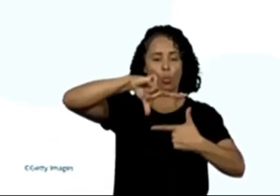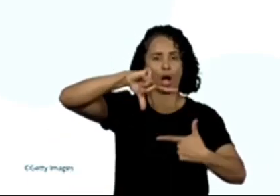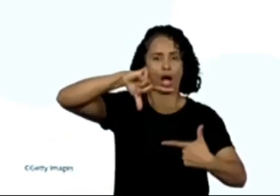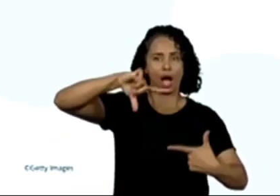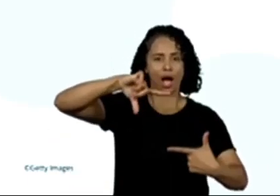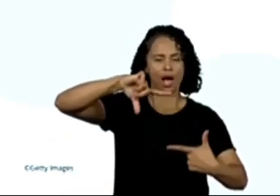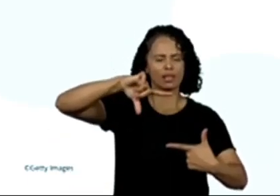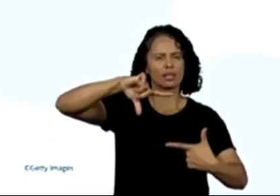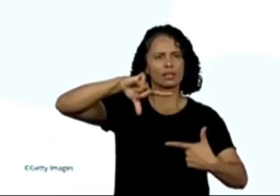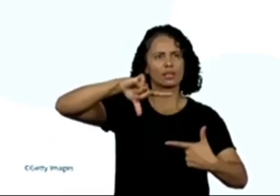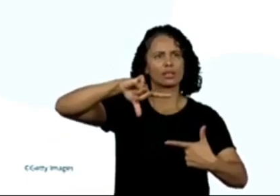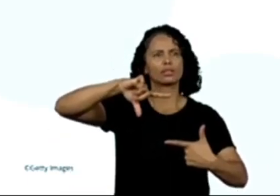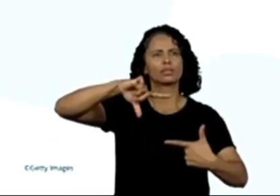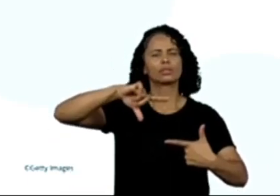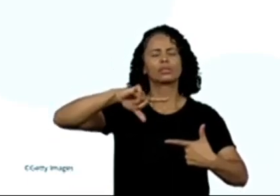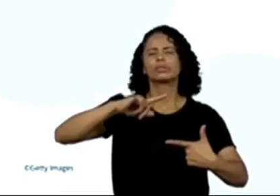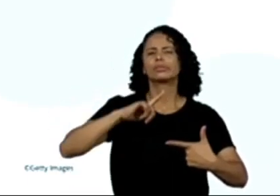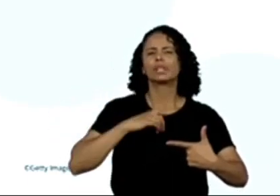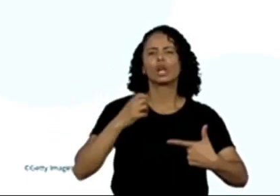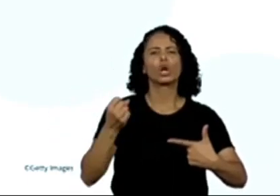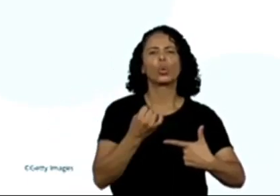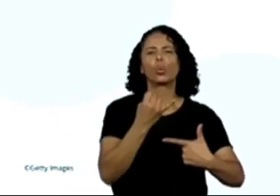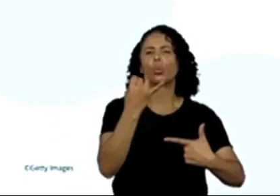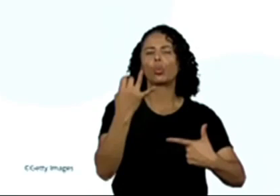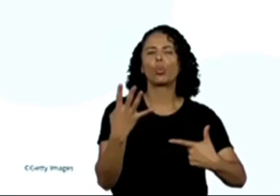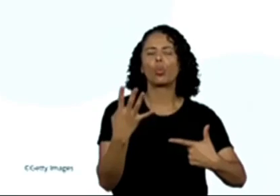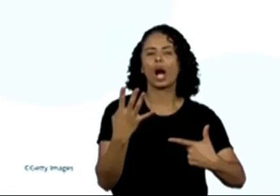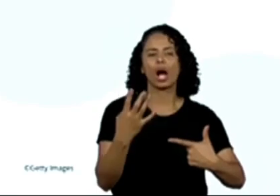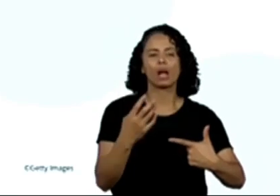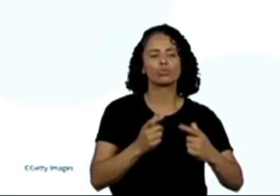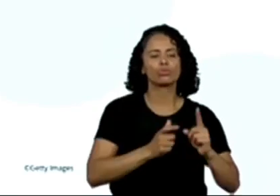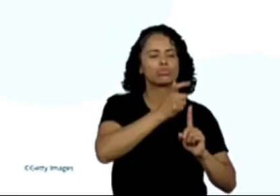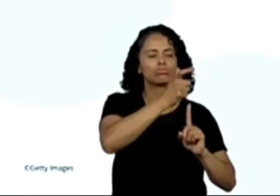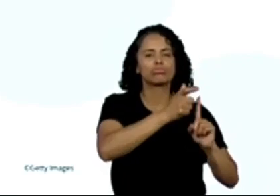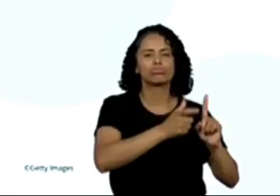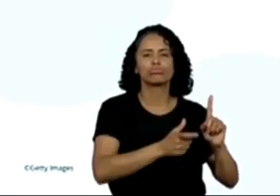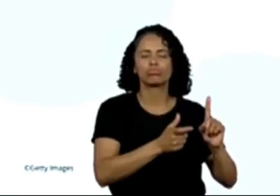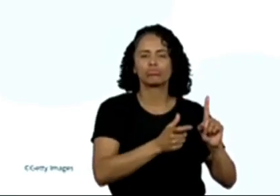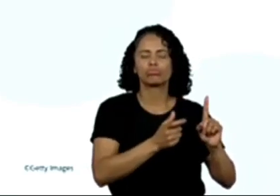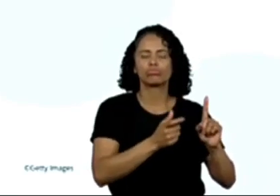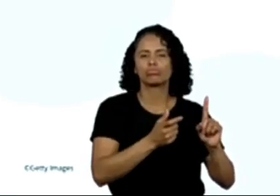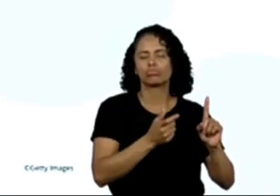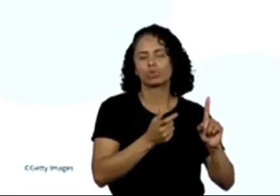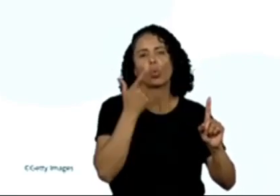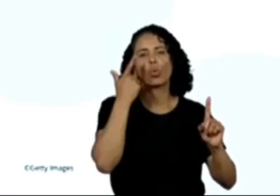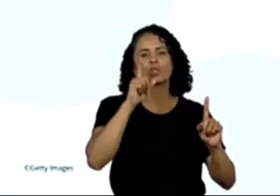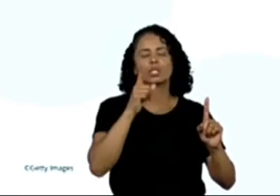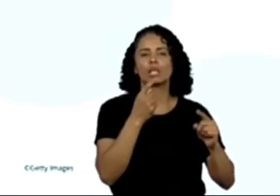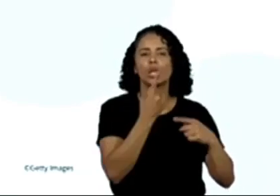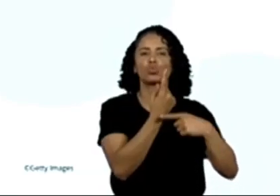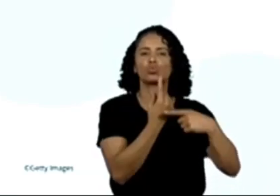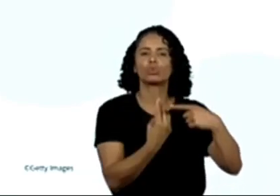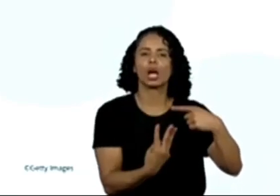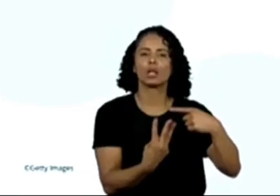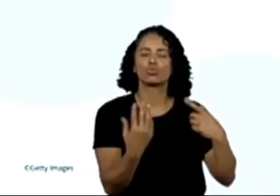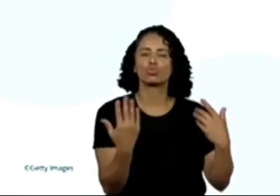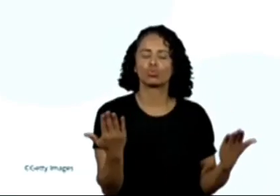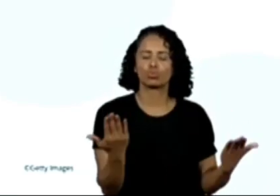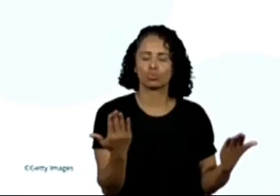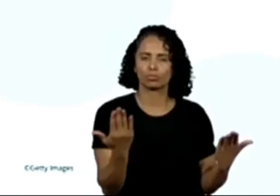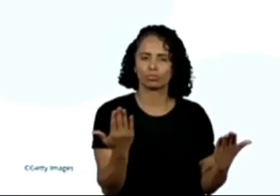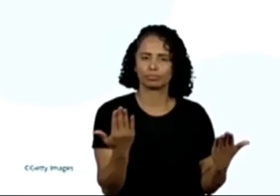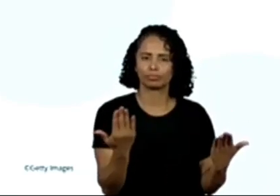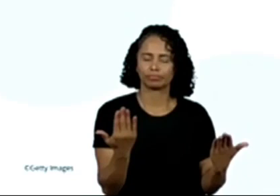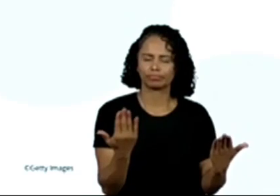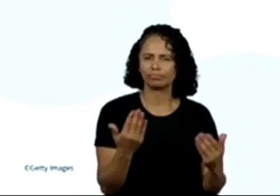pergunta é, quantos pedaços Vitória tem que receber para ficar com a terça parte? Então, primeira coisa que eu tenho que